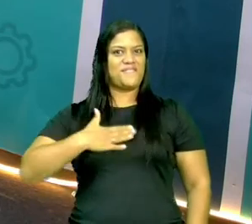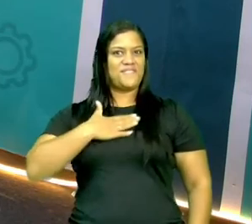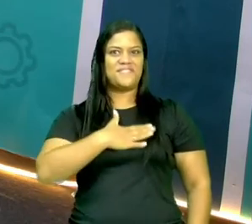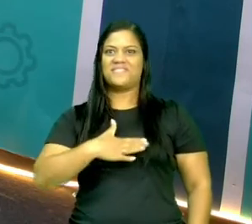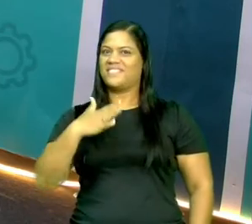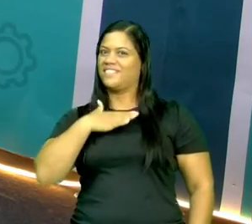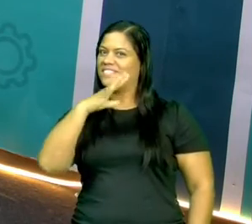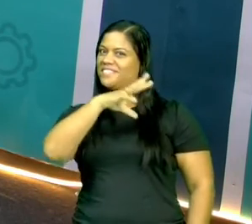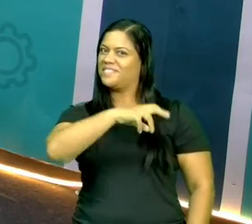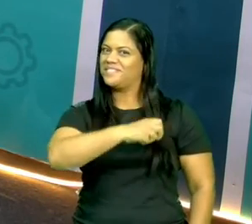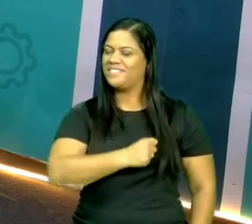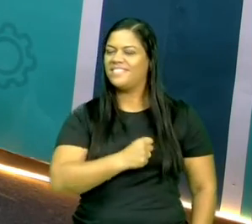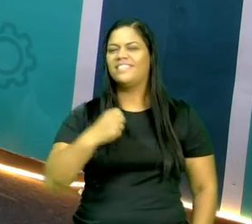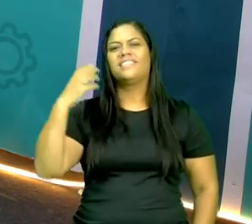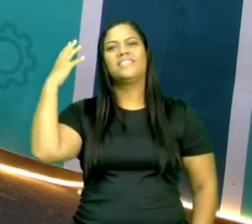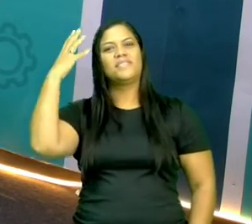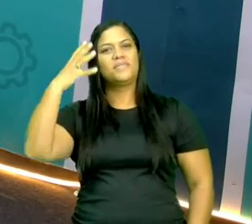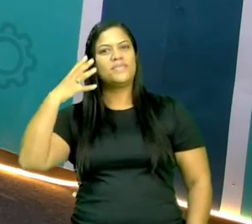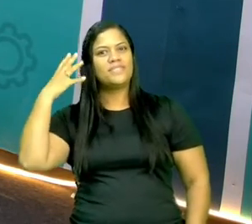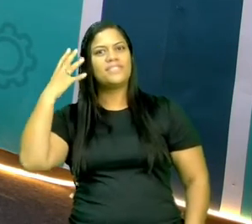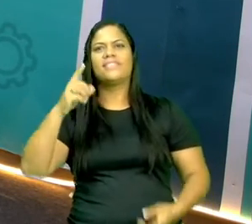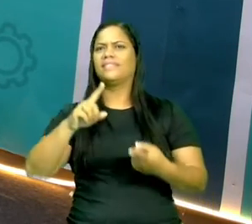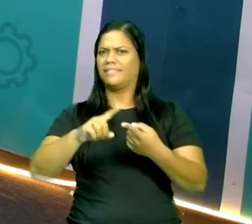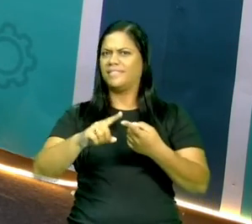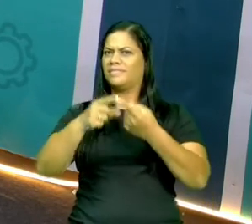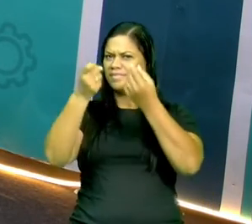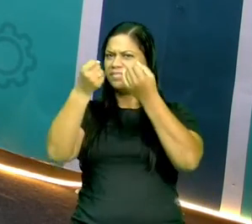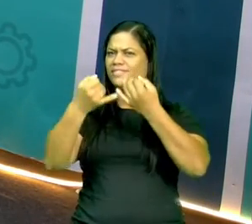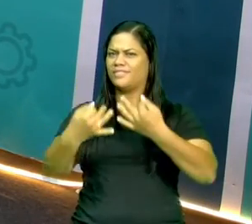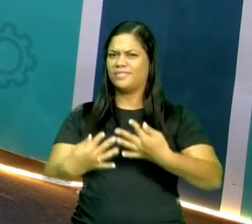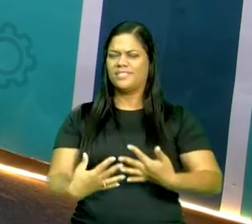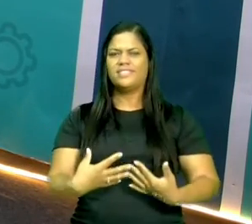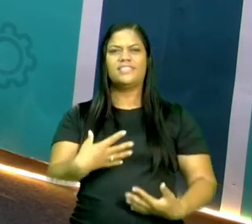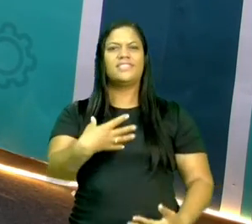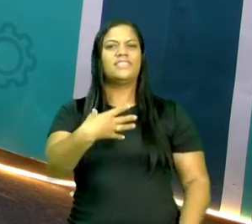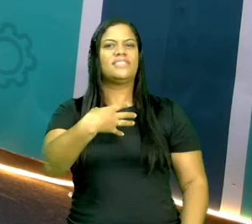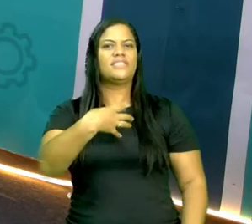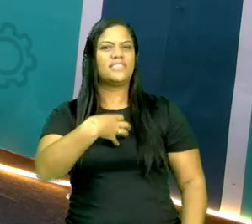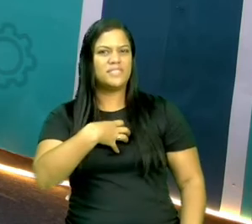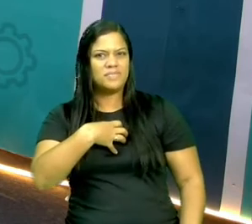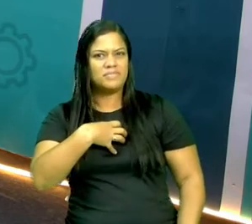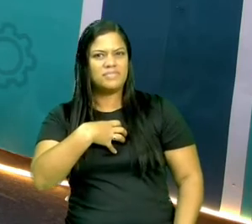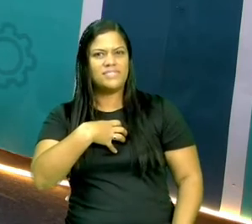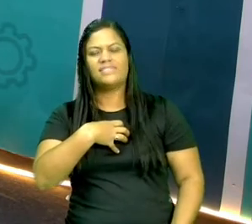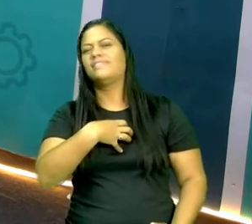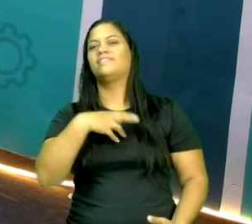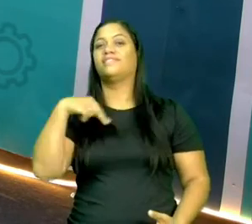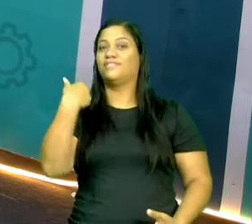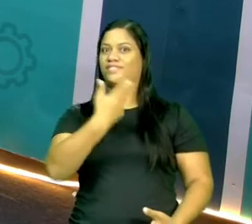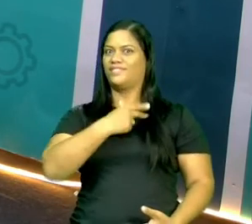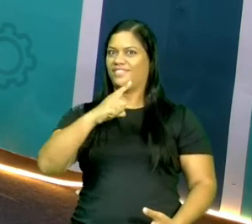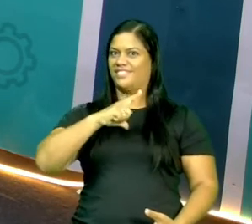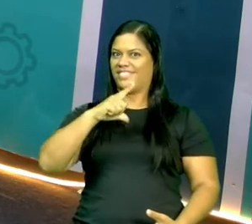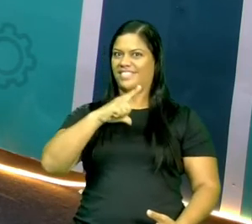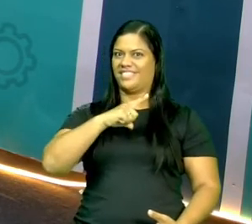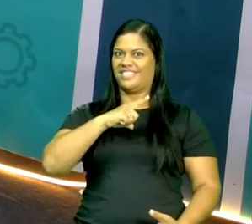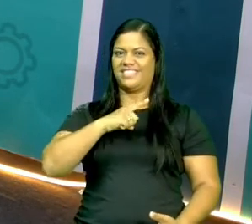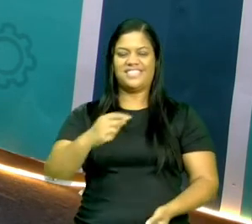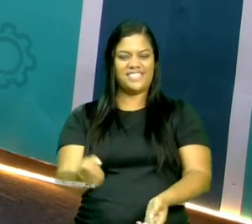Gostaram, meus amores? Essa musiquinha também falava desses sentimentos, dessas sensações,